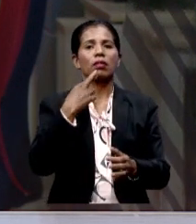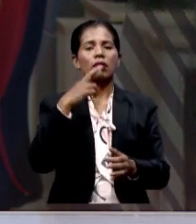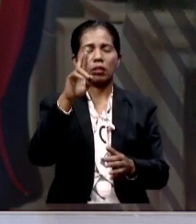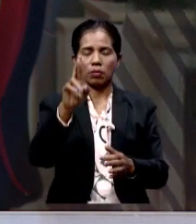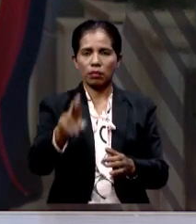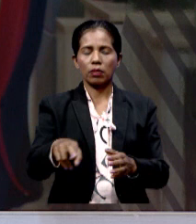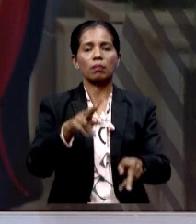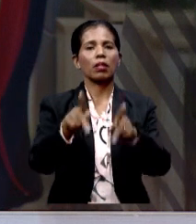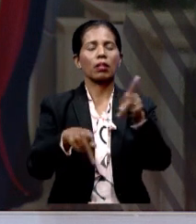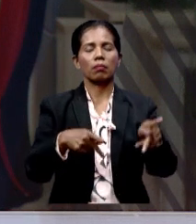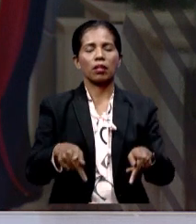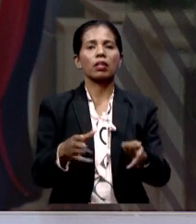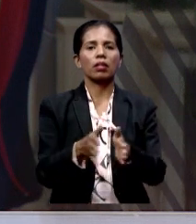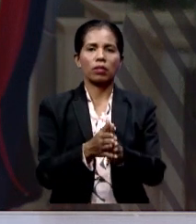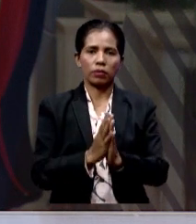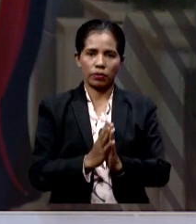na exigência.